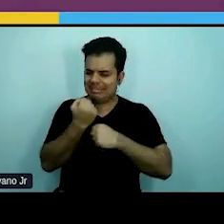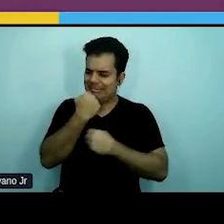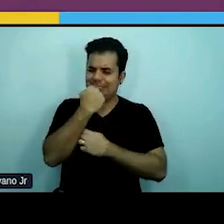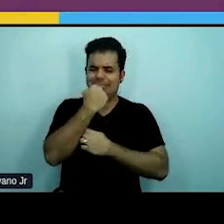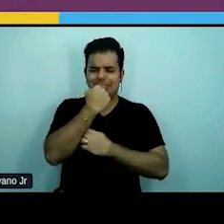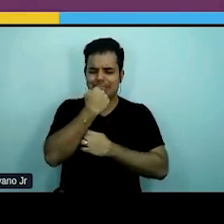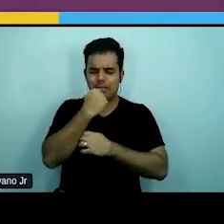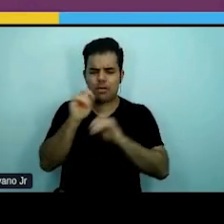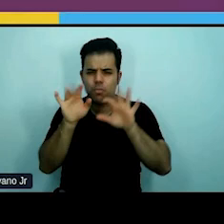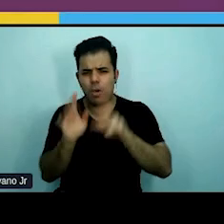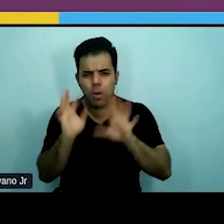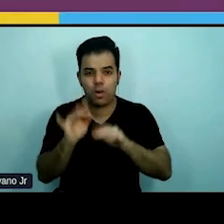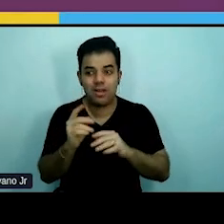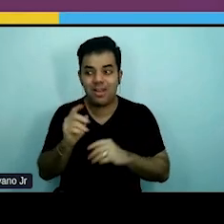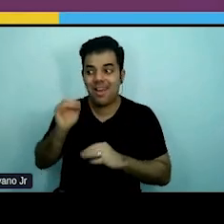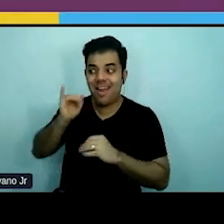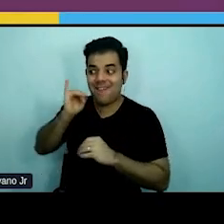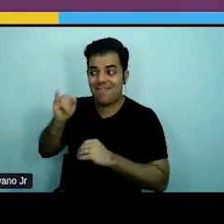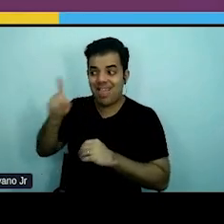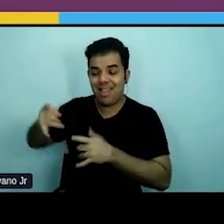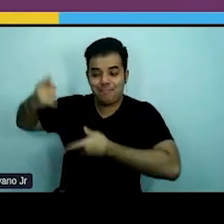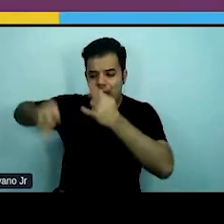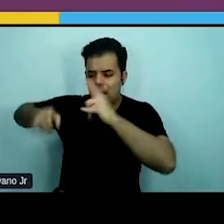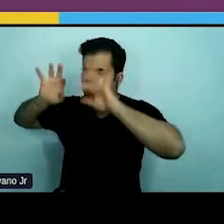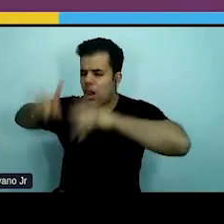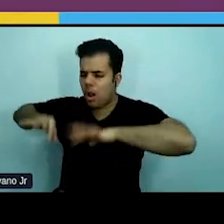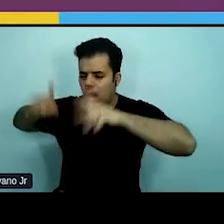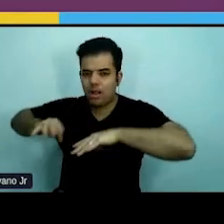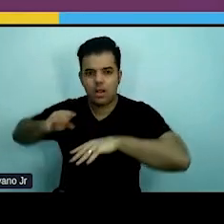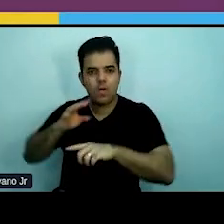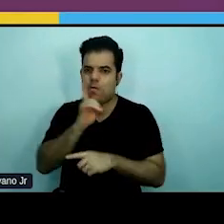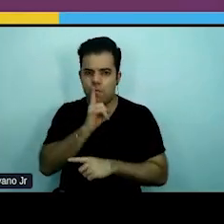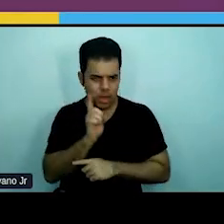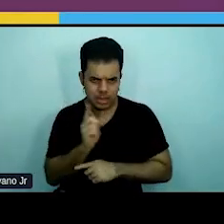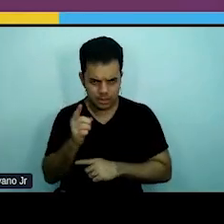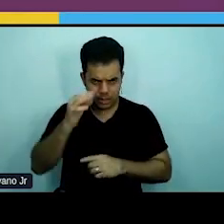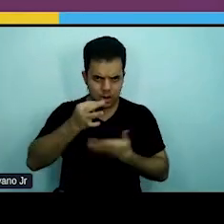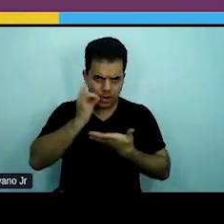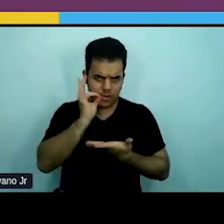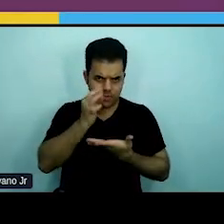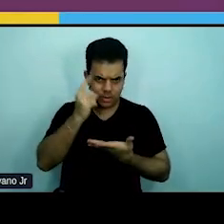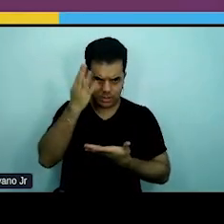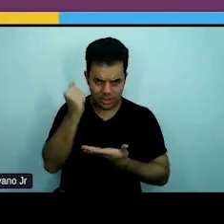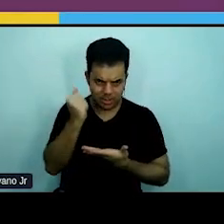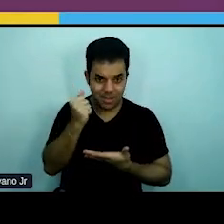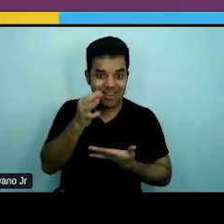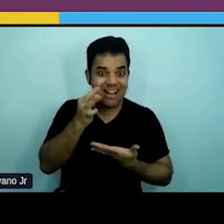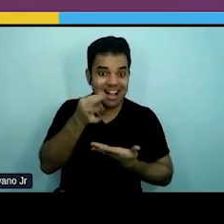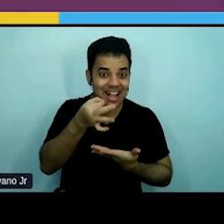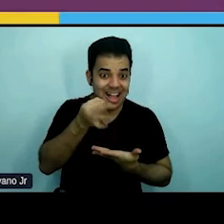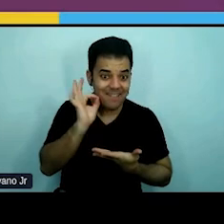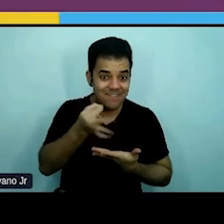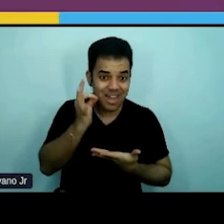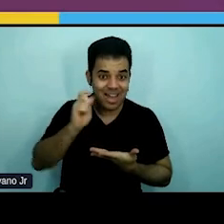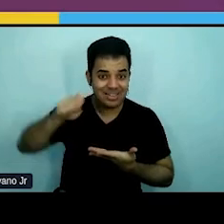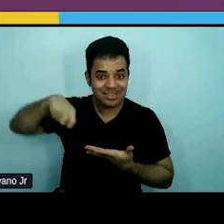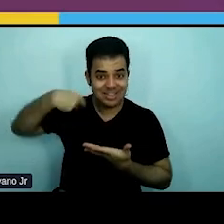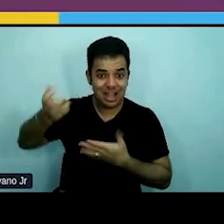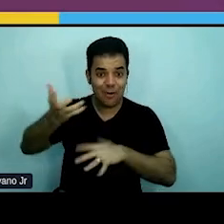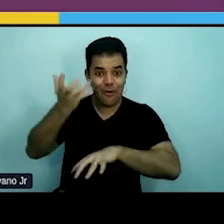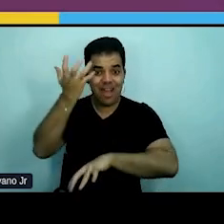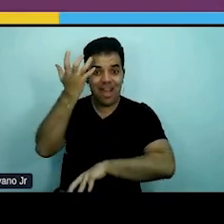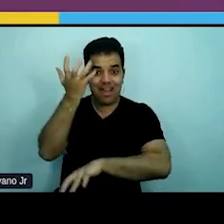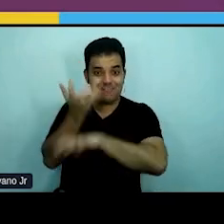implica que você está dizendo para uma máquina que não conhece o que é um café, que, olha, um café, ele está